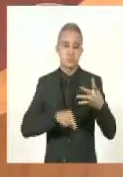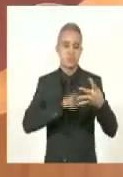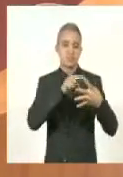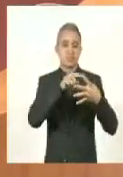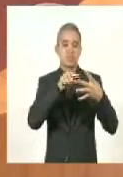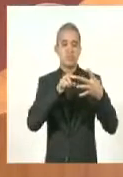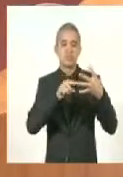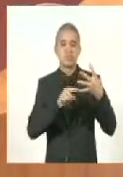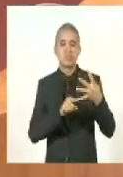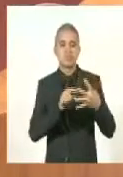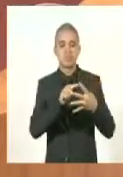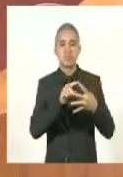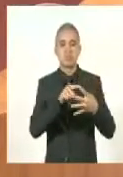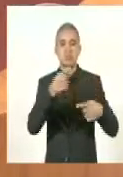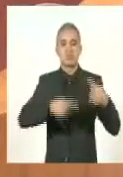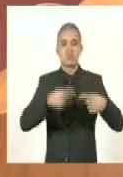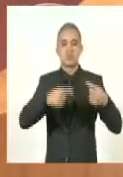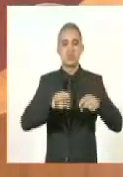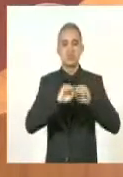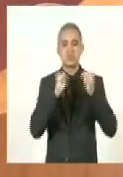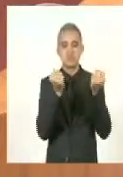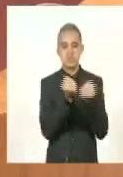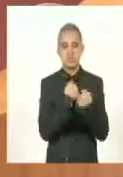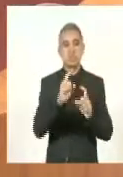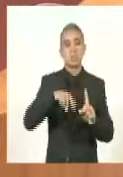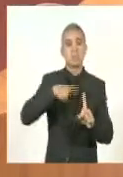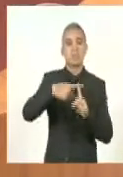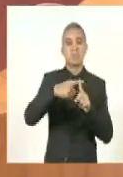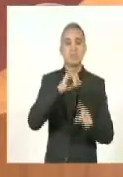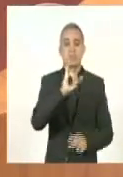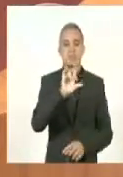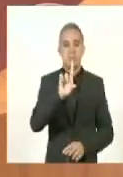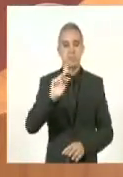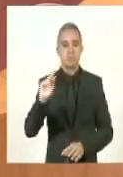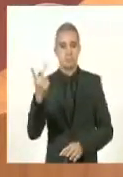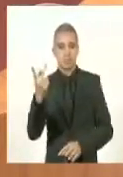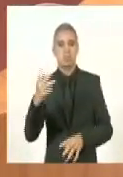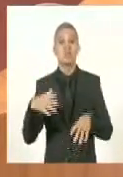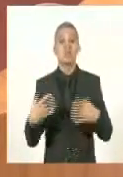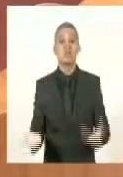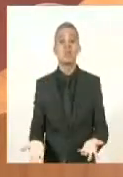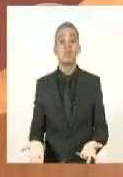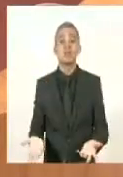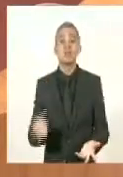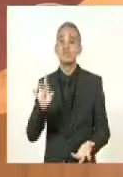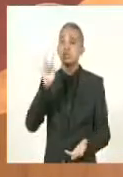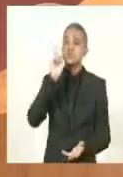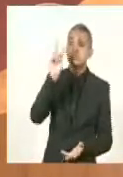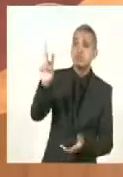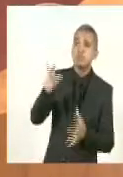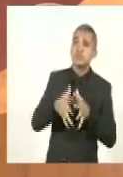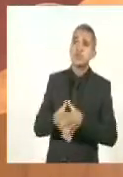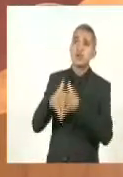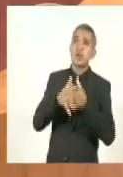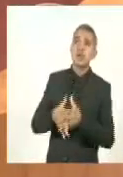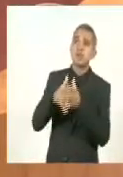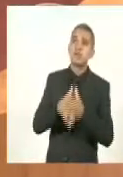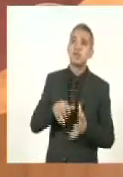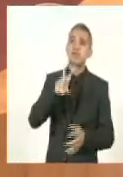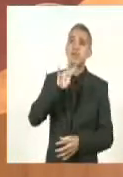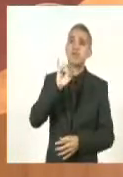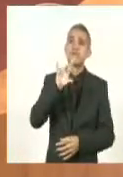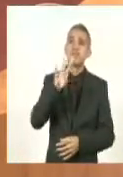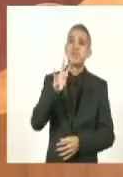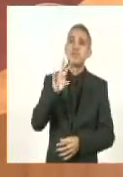sociais. Mais IDH. Qual é o Mais IDH? Cadê esse Mais IDH? Porque eu só vejo caminhões do Viva Cidadão andando para cima e para baixo. Não